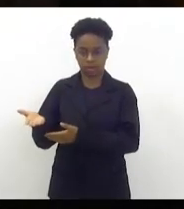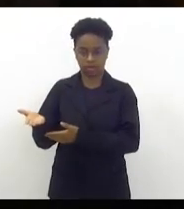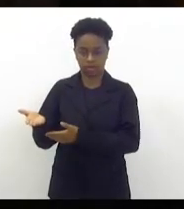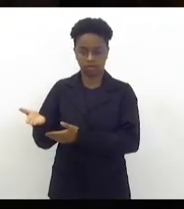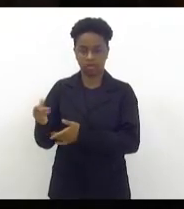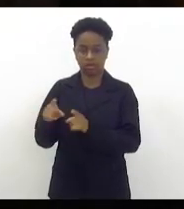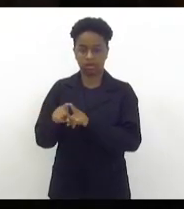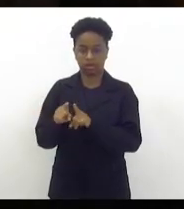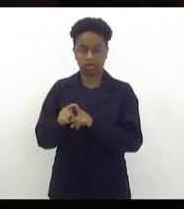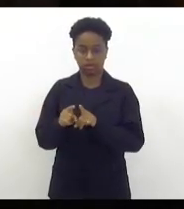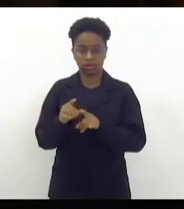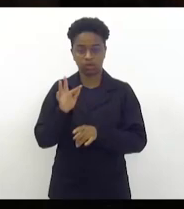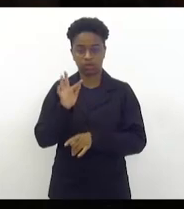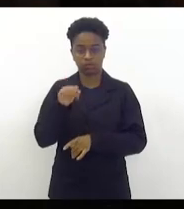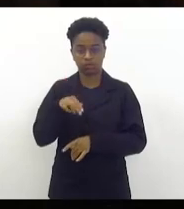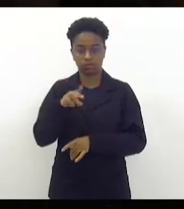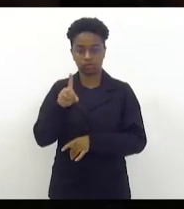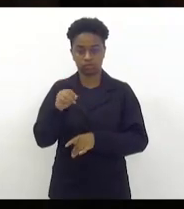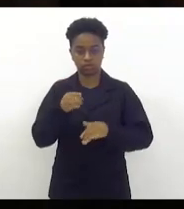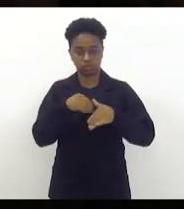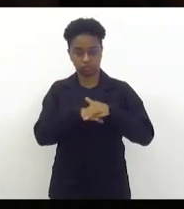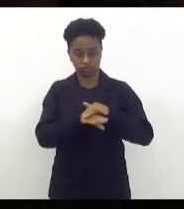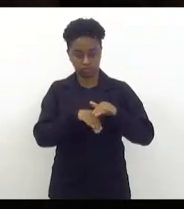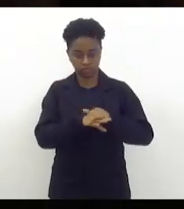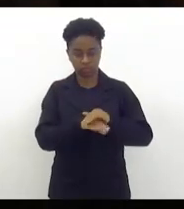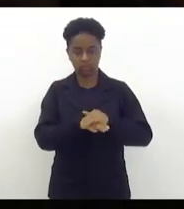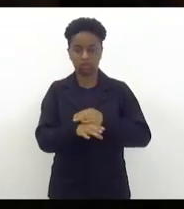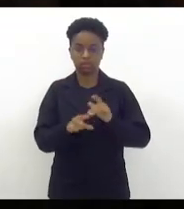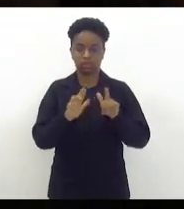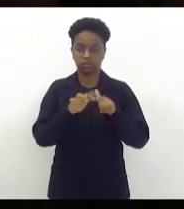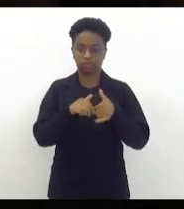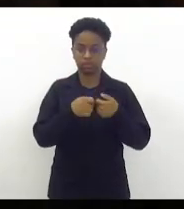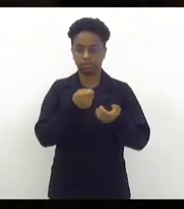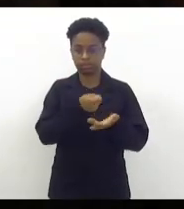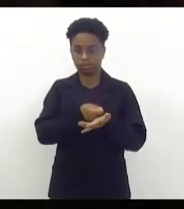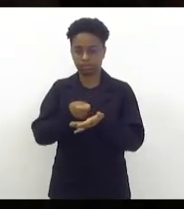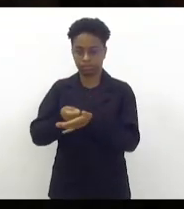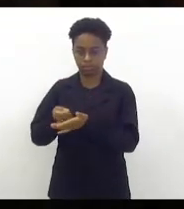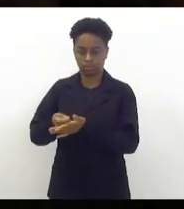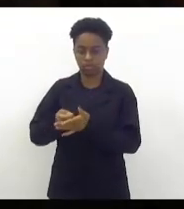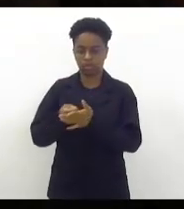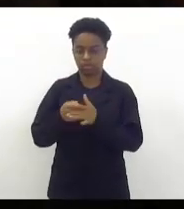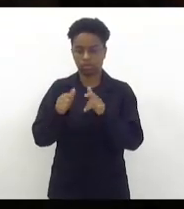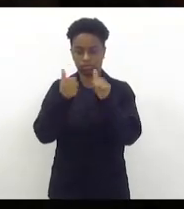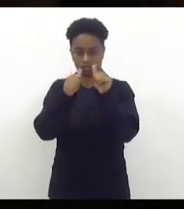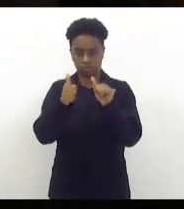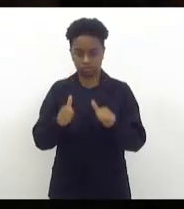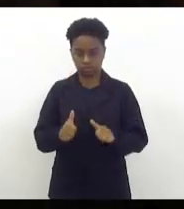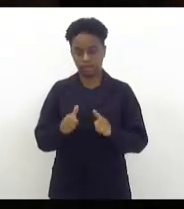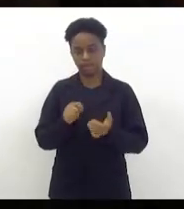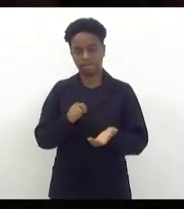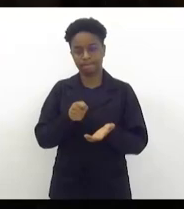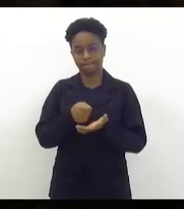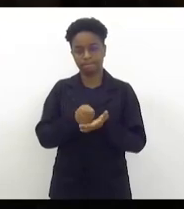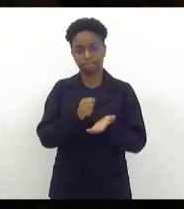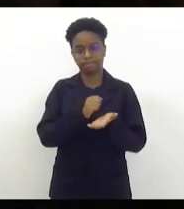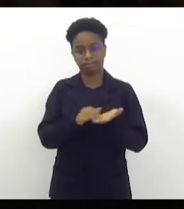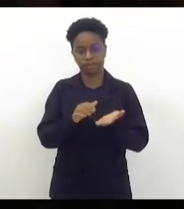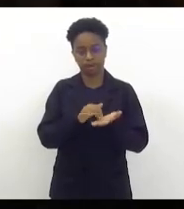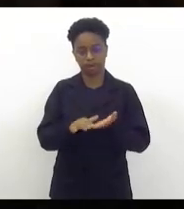o fundo, através das custas e emolumentos, banca o custeio. Essa é a